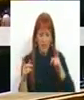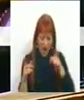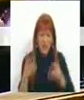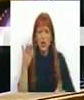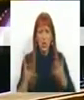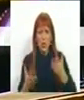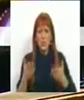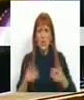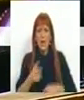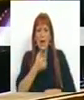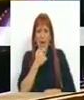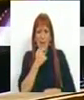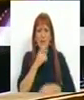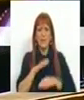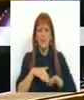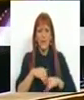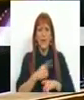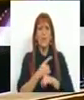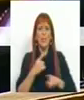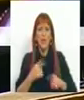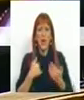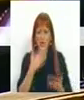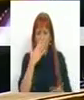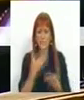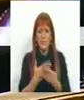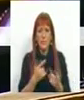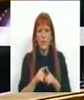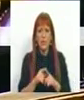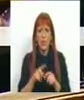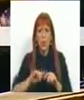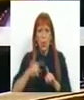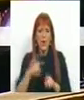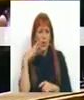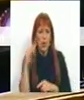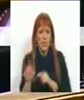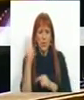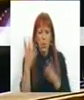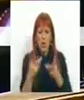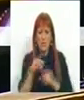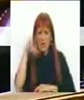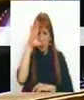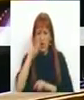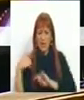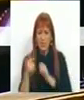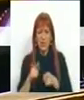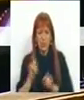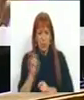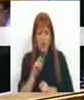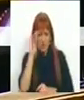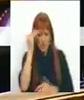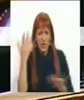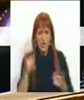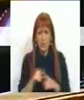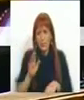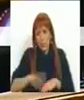esta comparação só pode ser feita porque estamos perante um ano atípico, o Orçamento de Estado está a ser debatido no mês de fevereiro,